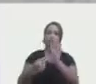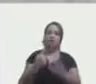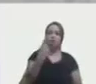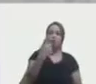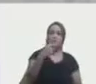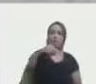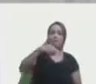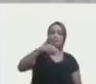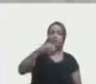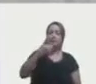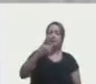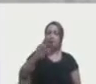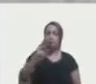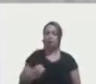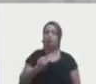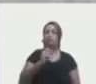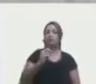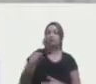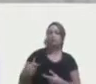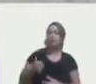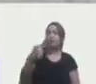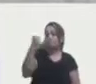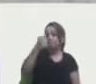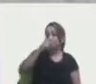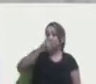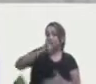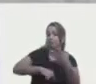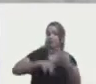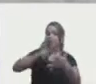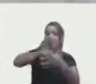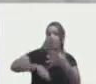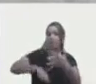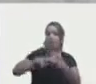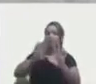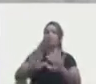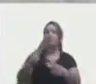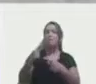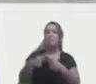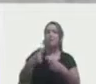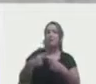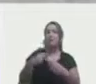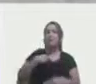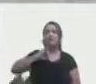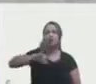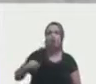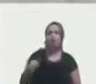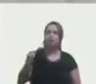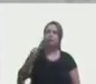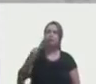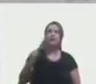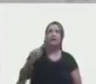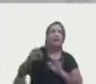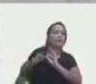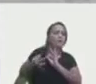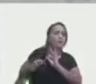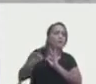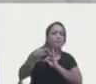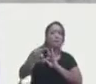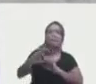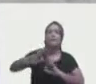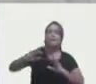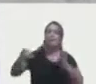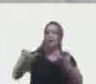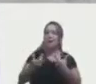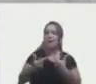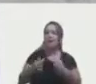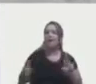deles o primeiro eu até pedi para que fosse lido na íntegra porque eu vejo uma oportunidade bastante grande com uma ótima relação